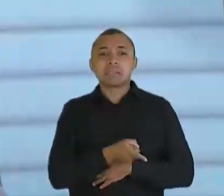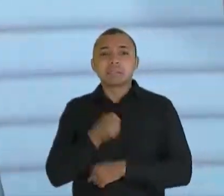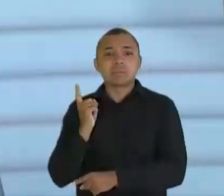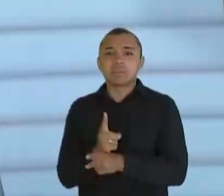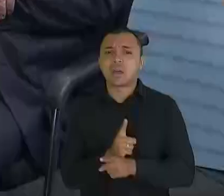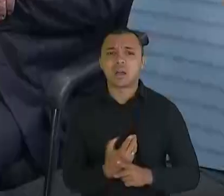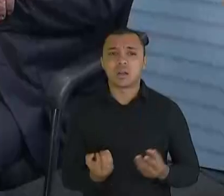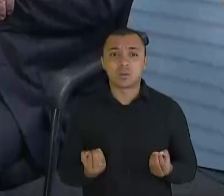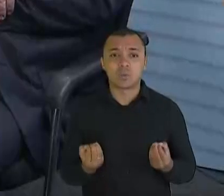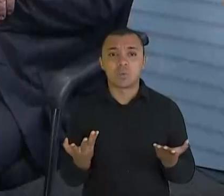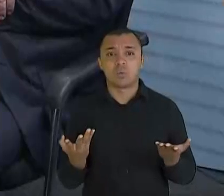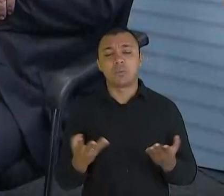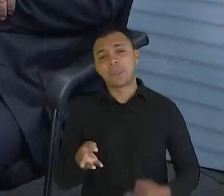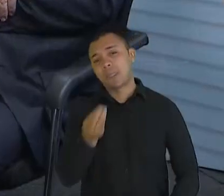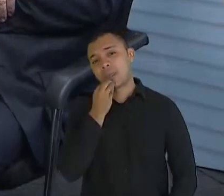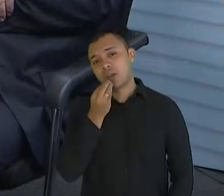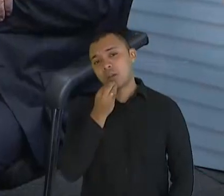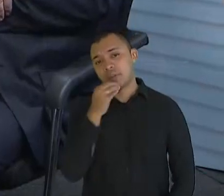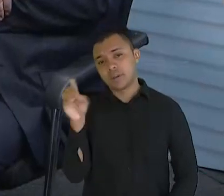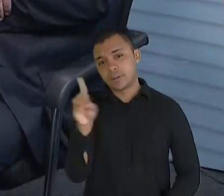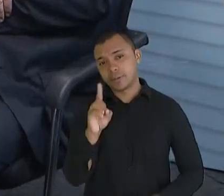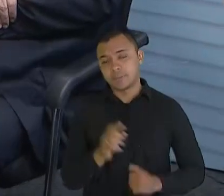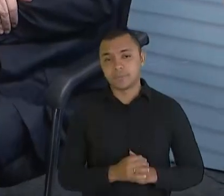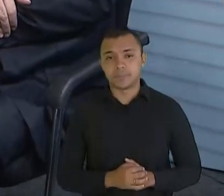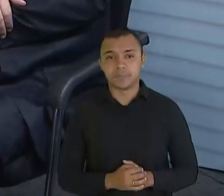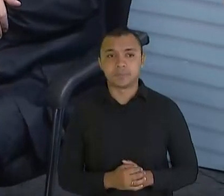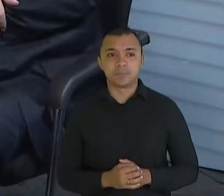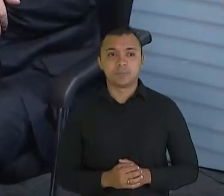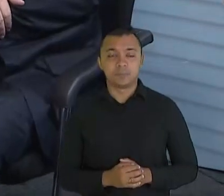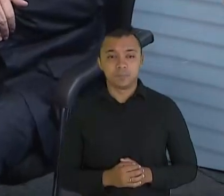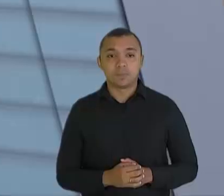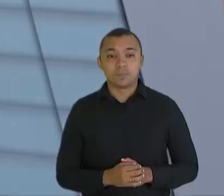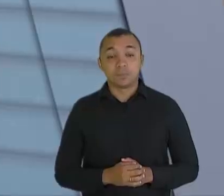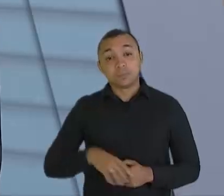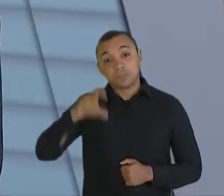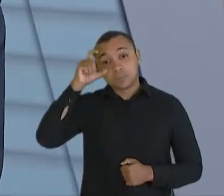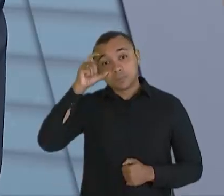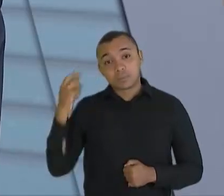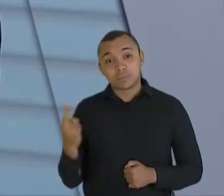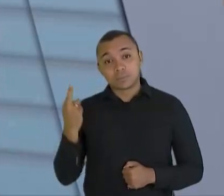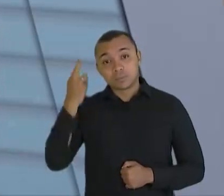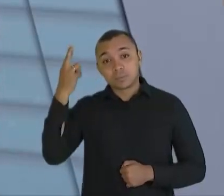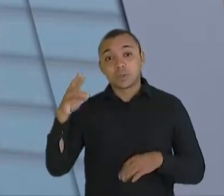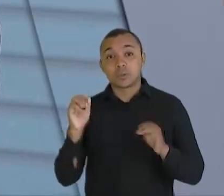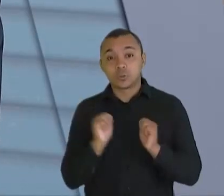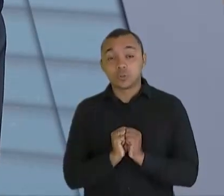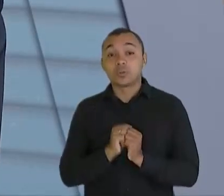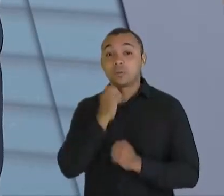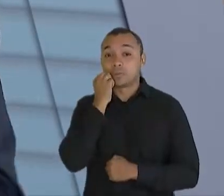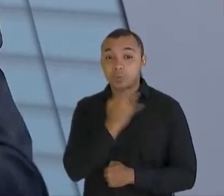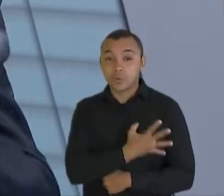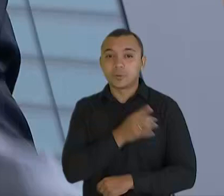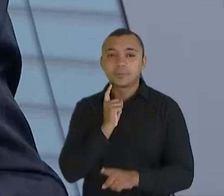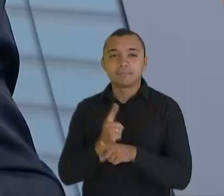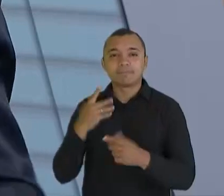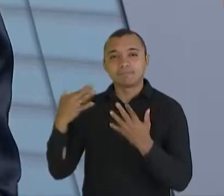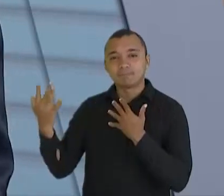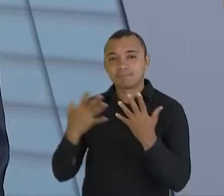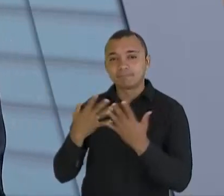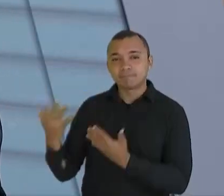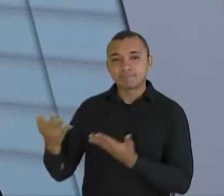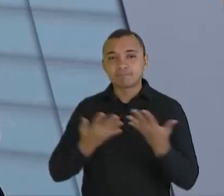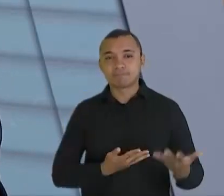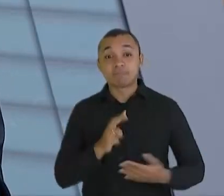não existe. Não deveria existir. Lamentavelmente, existe. Deputado Renato Roseno aqui comigo. É sempre bom quando ele vem. É por isso, né? Porque a gente faz